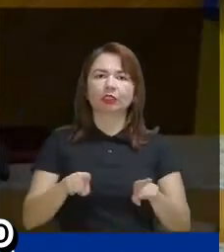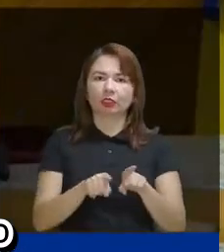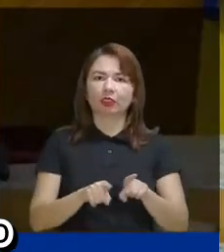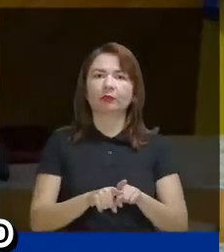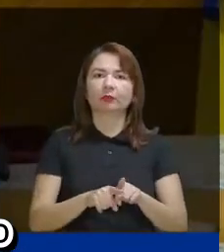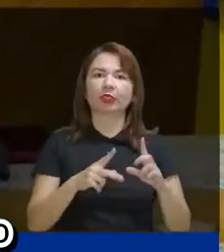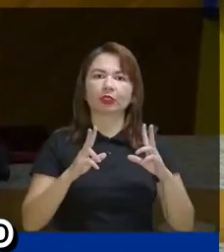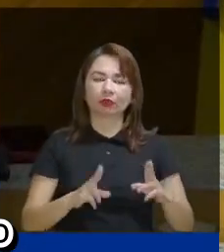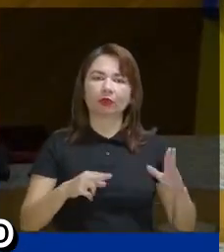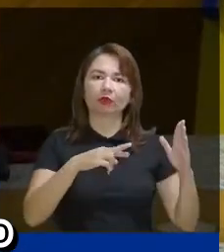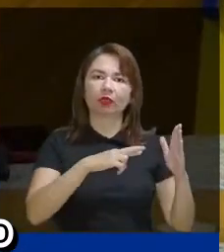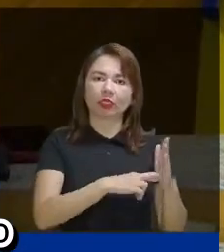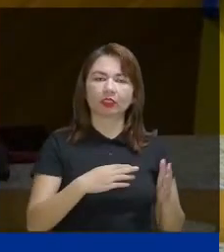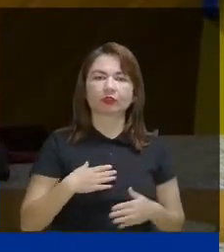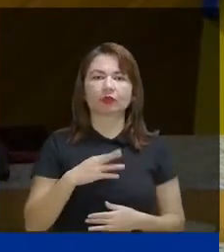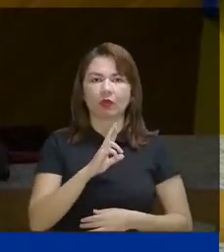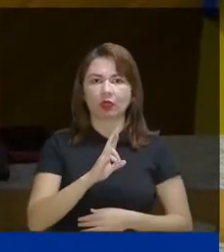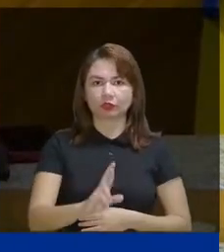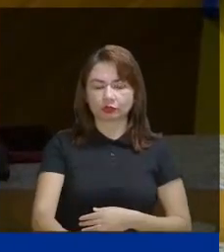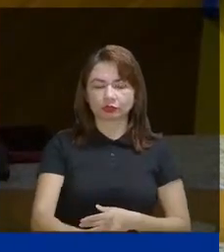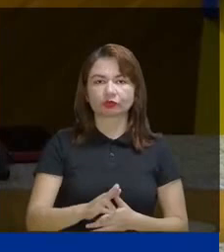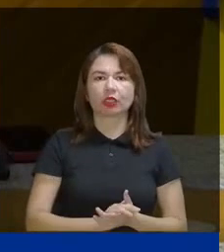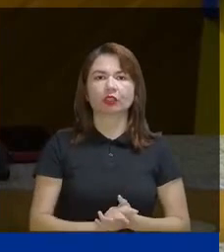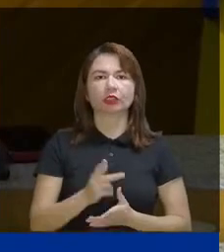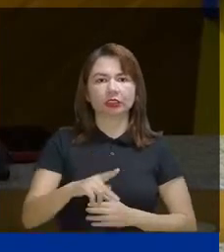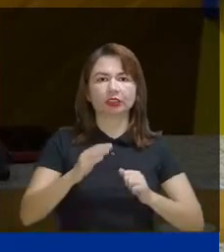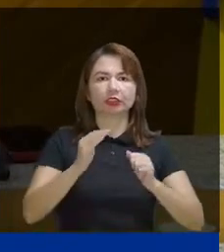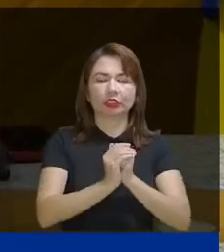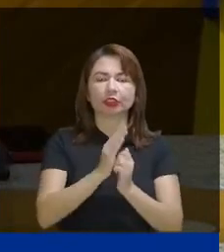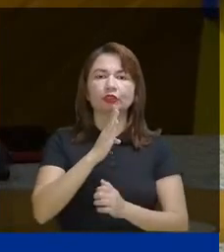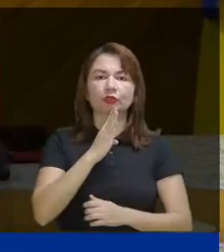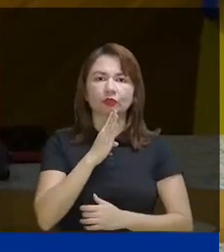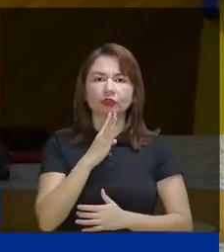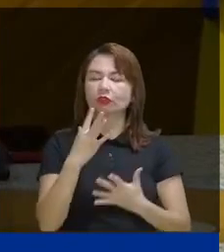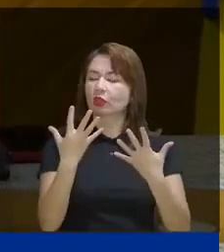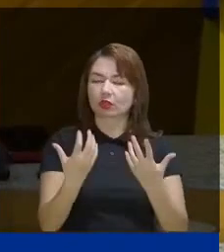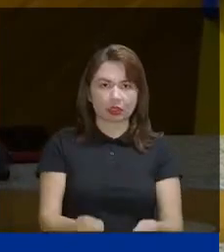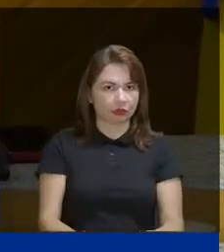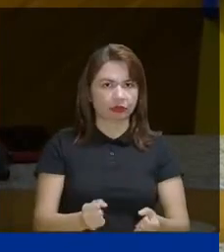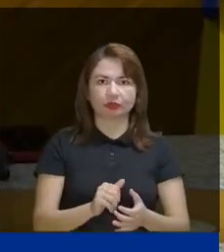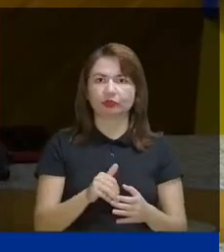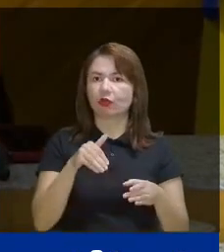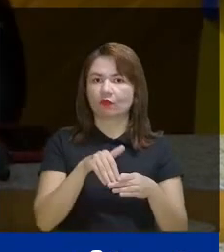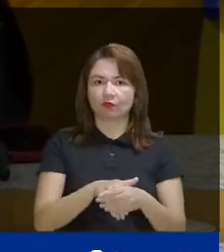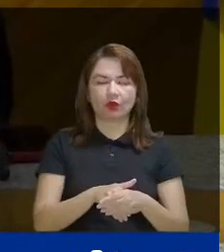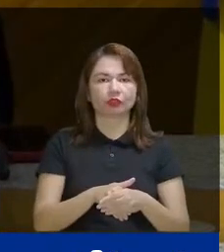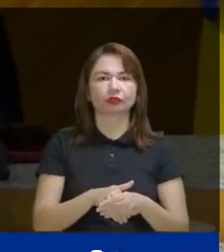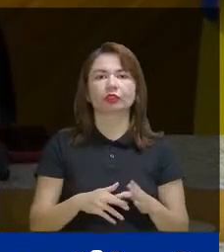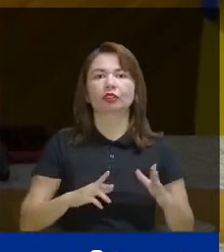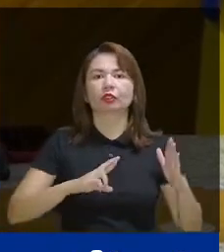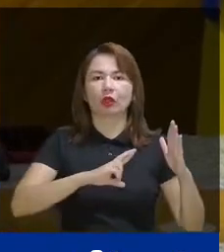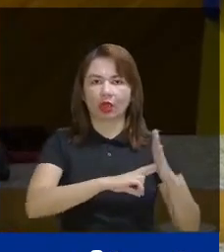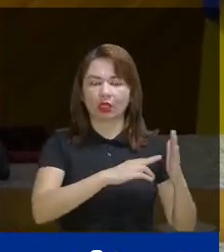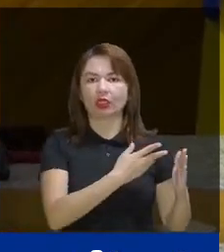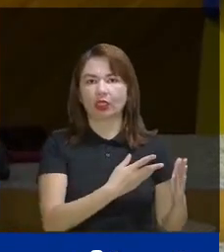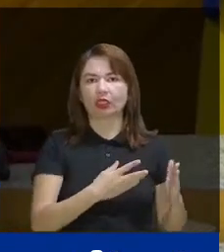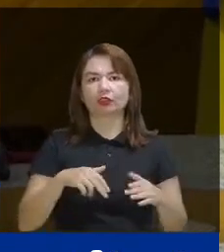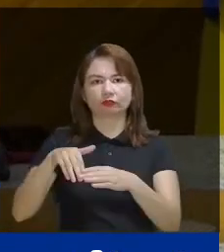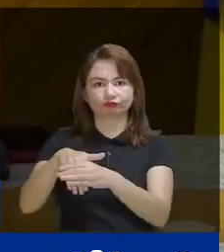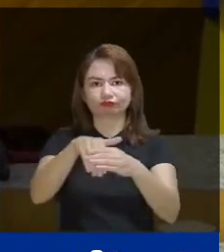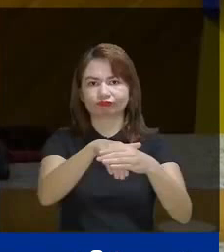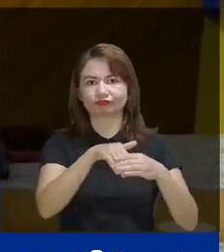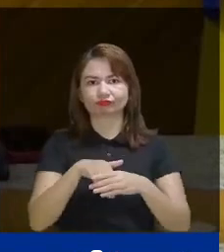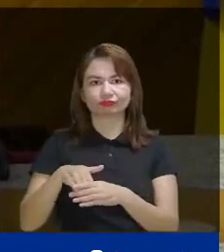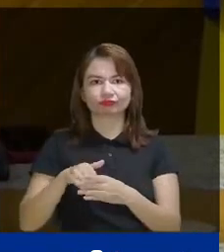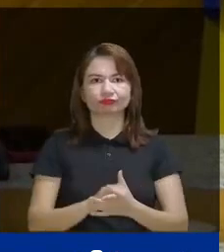Amapá, unanimidade, conheceu e Foco negou no provimento desembargador João ao Lages, recurso. presidente do Nós temos o TRE. voto do juiz relator. Doutora Amanda, muito